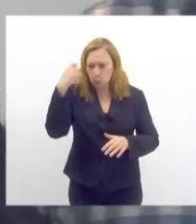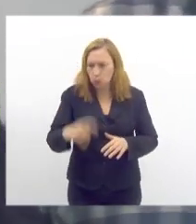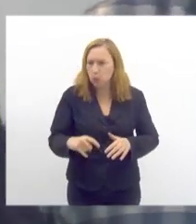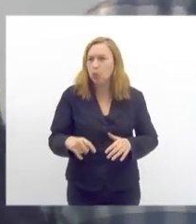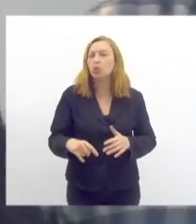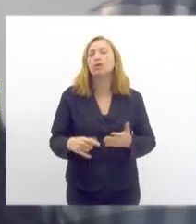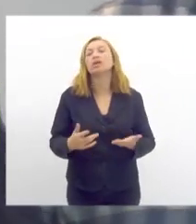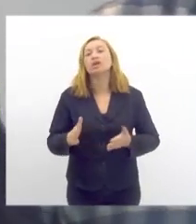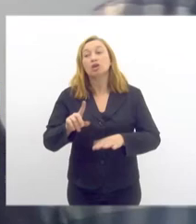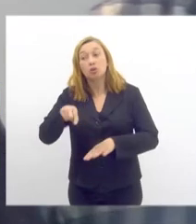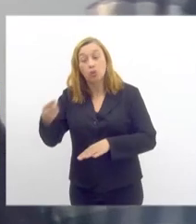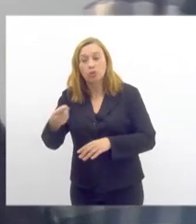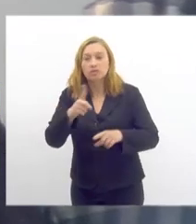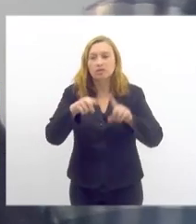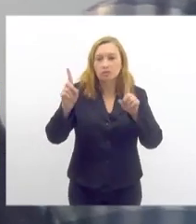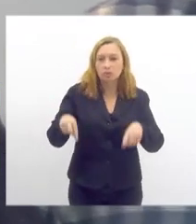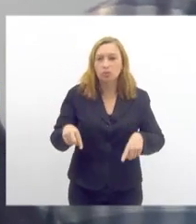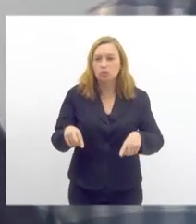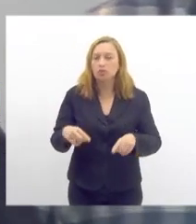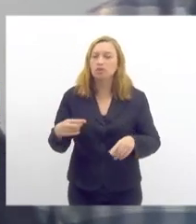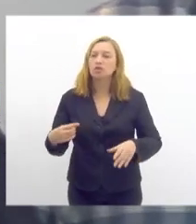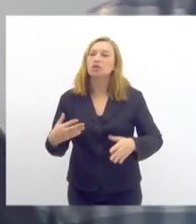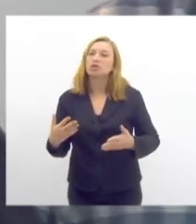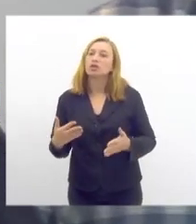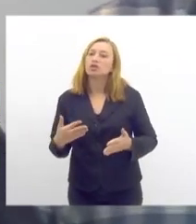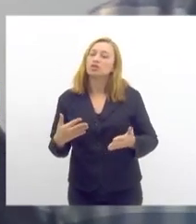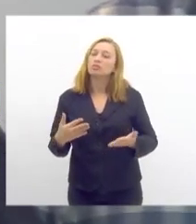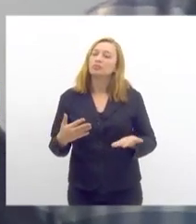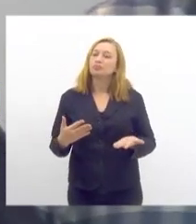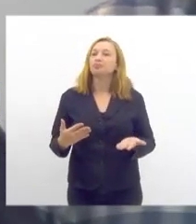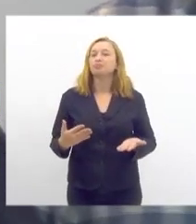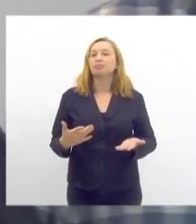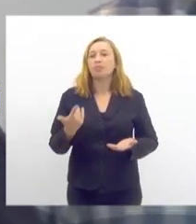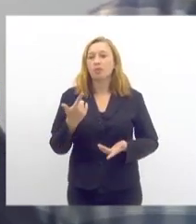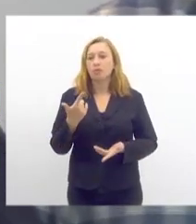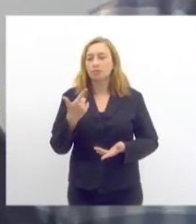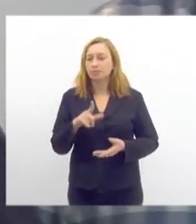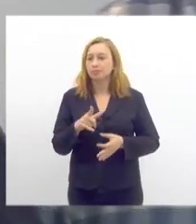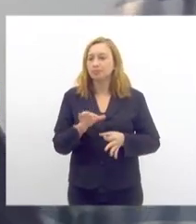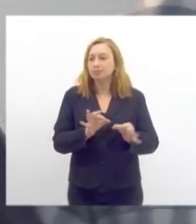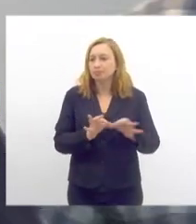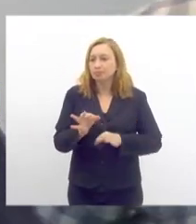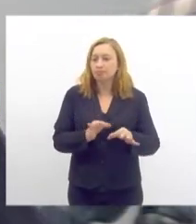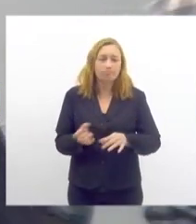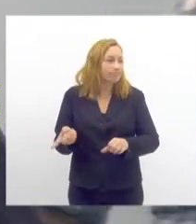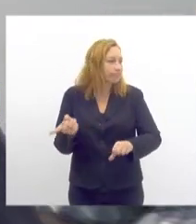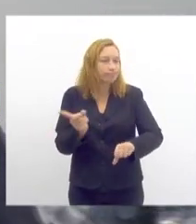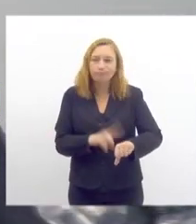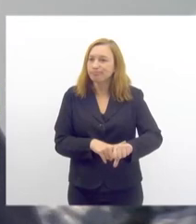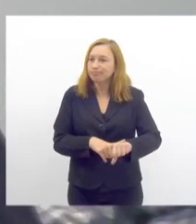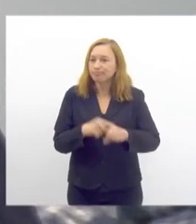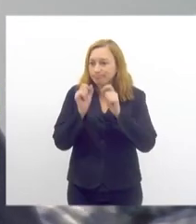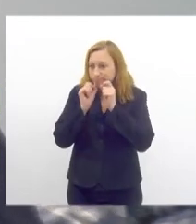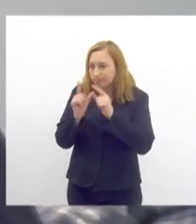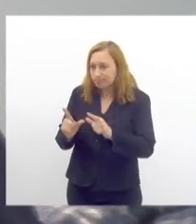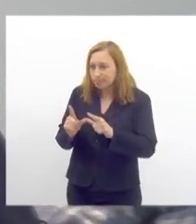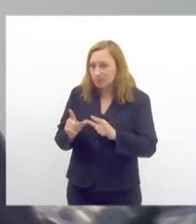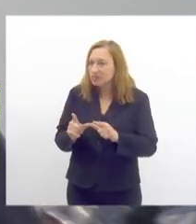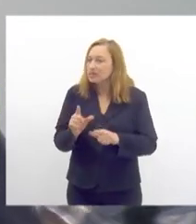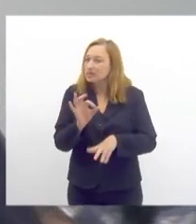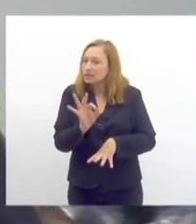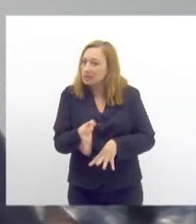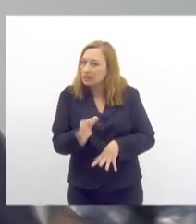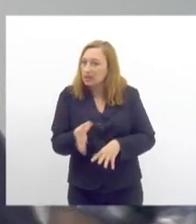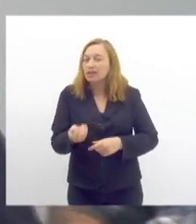demais servidores. E a gente chegou a um plano que não deu tempo de ter uma crítica mais precisa